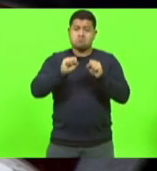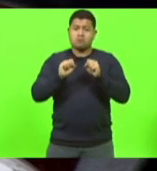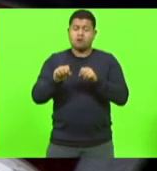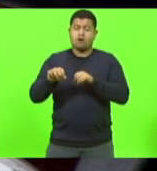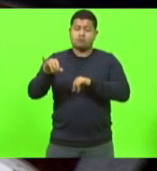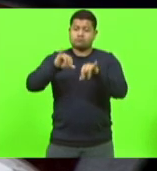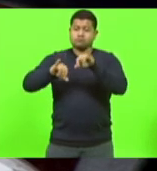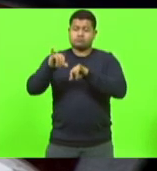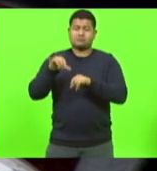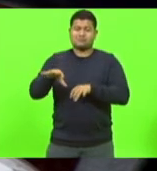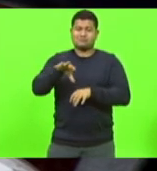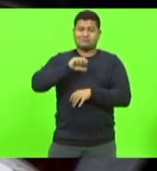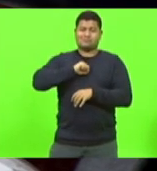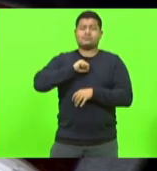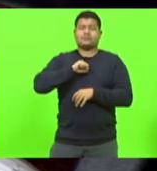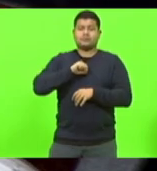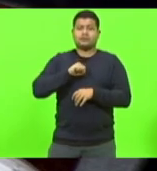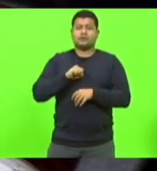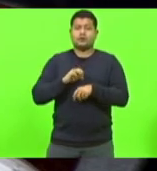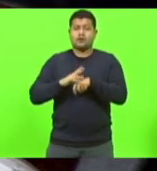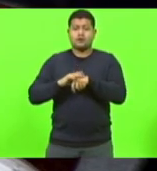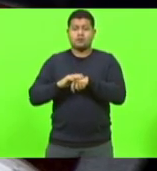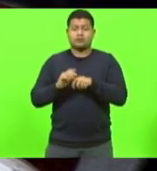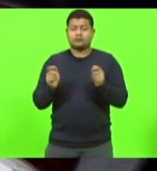à saúde a insalubridade